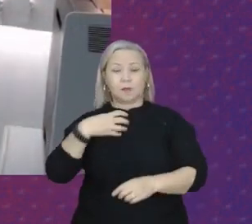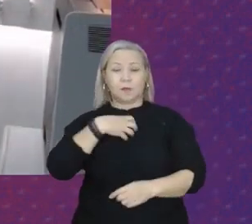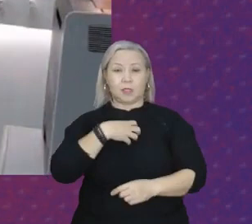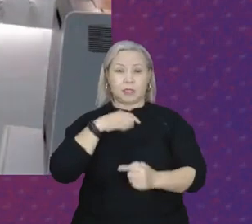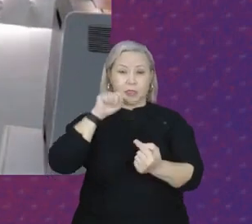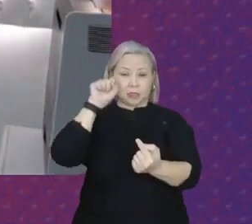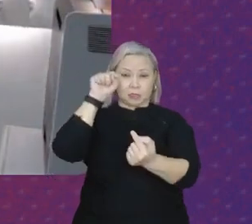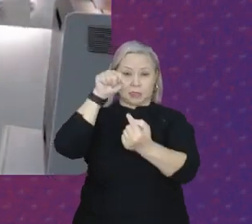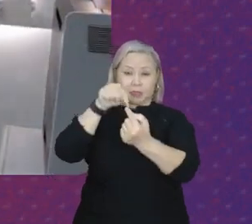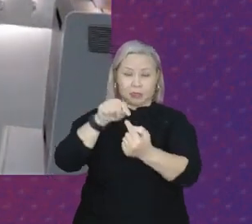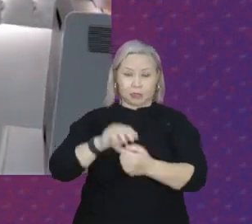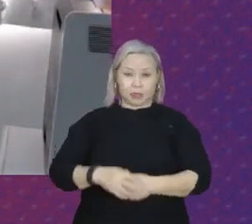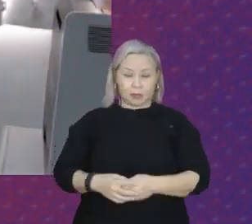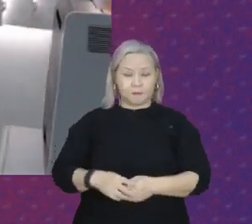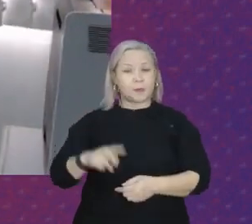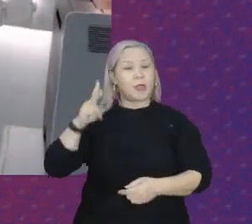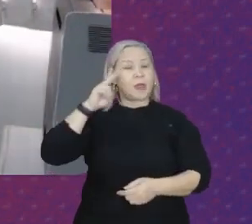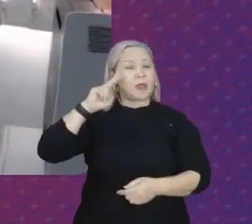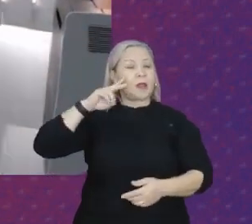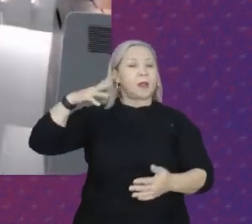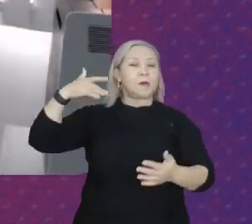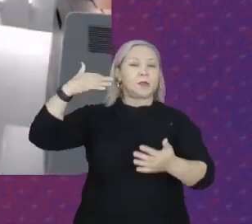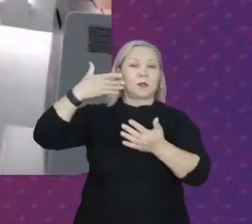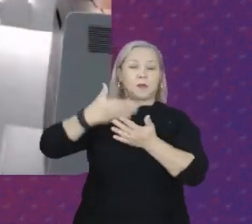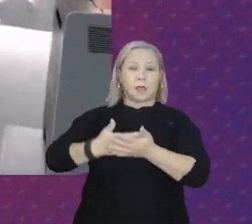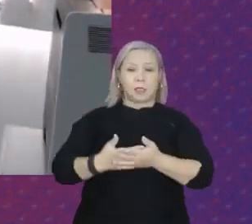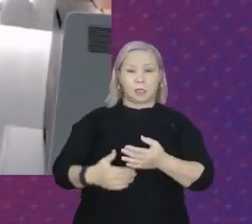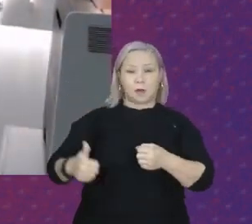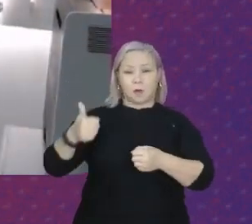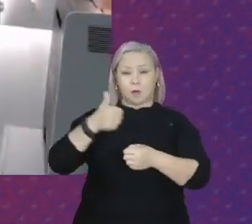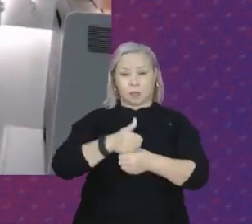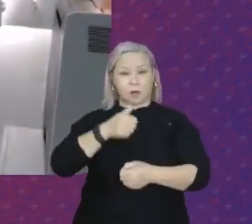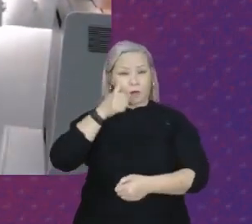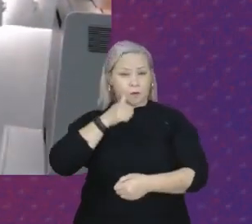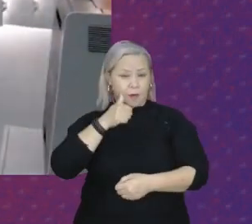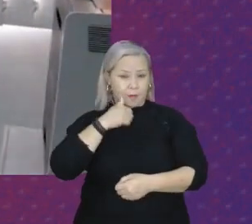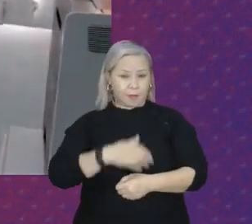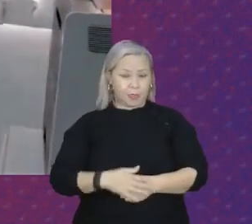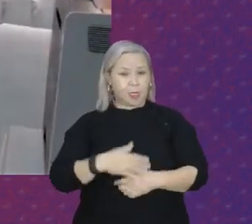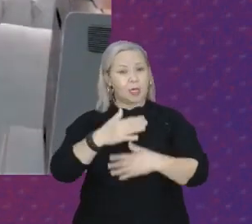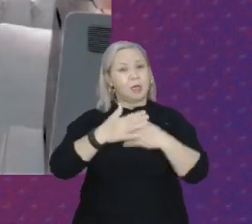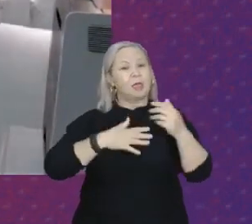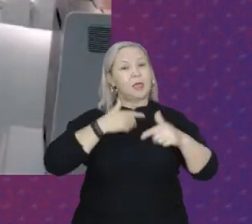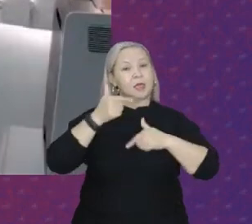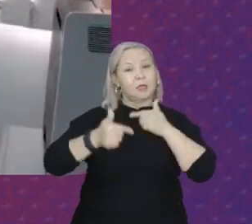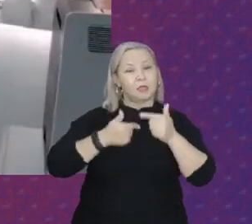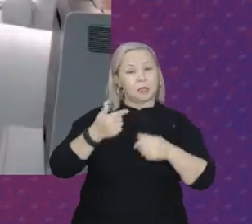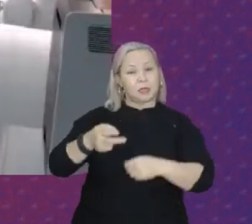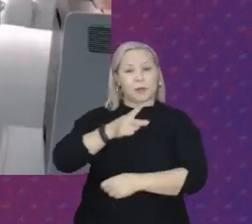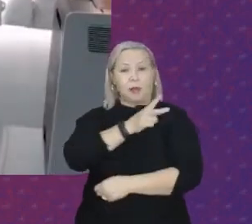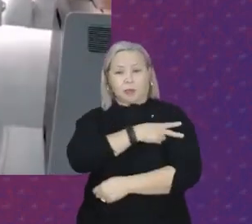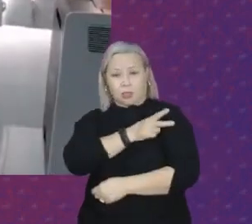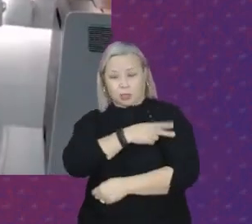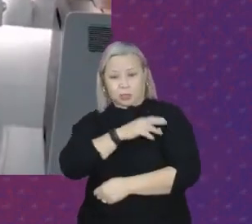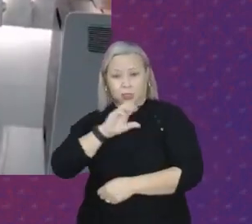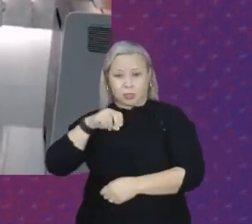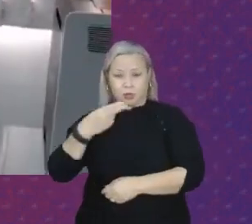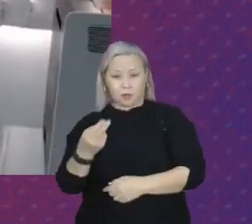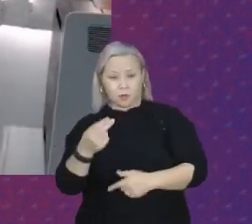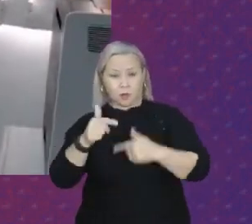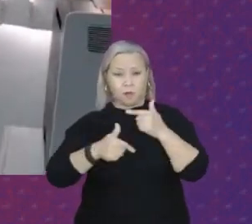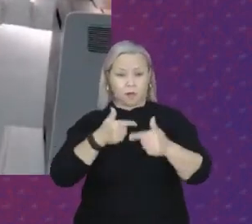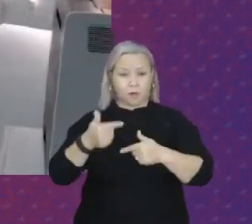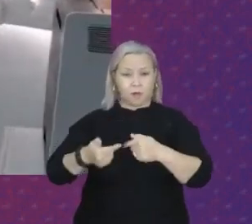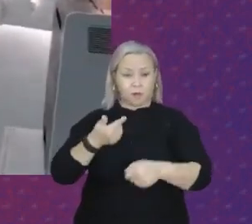que, historicamente, a ocupação feminina de cargos de chefias ou de cargos estratégicos nas